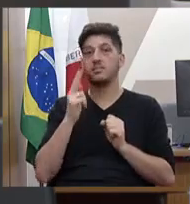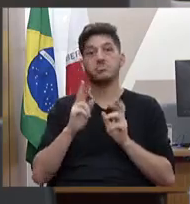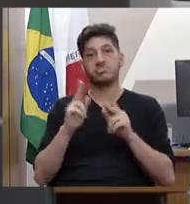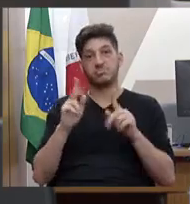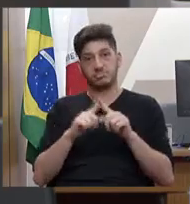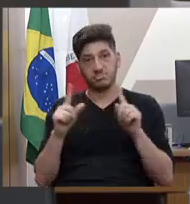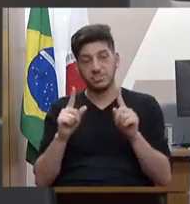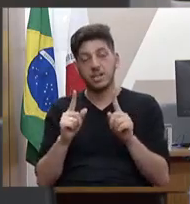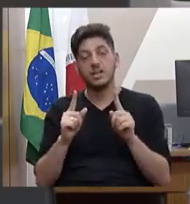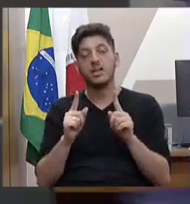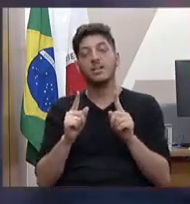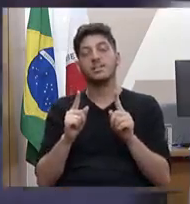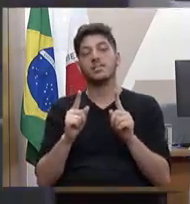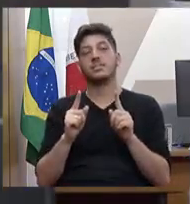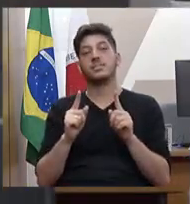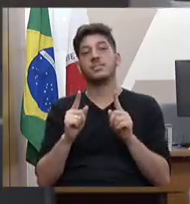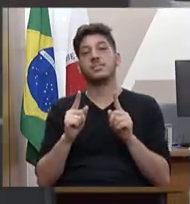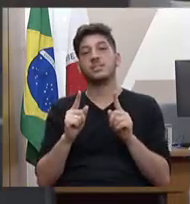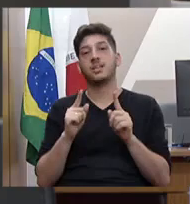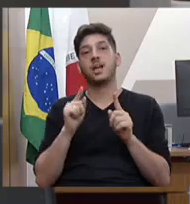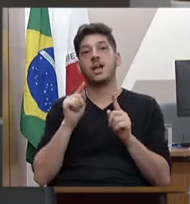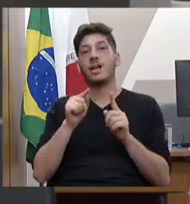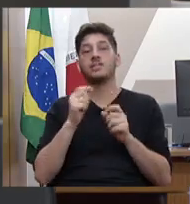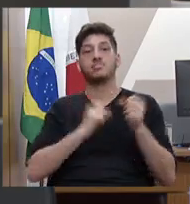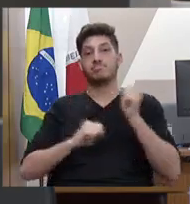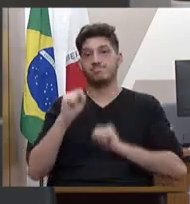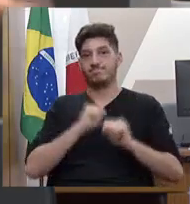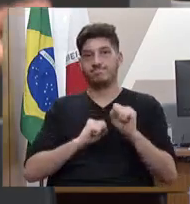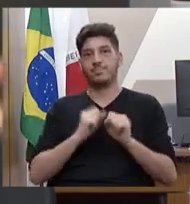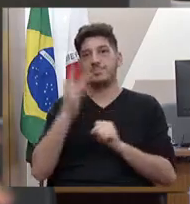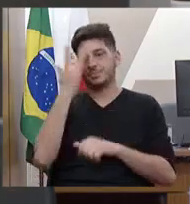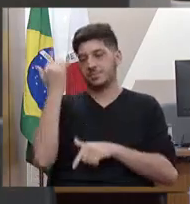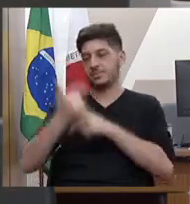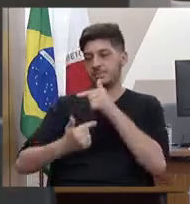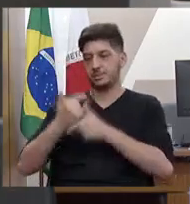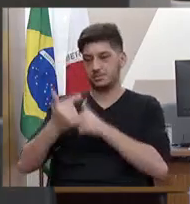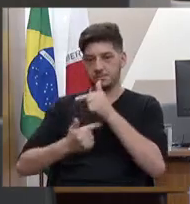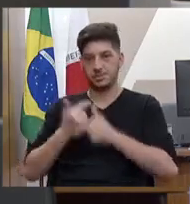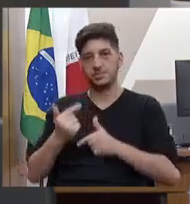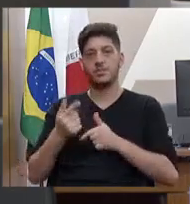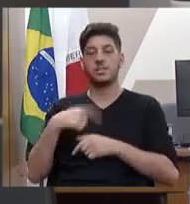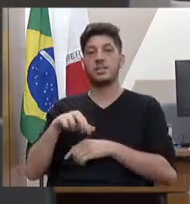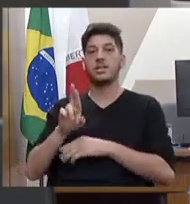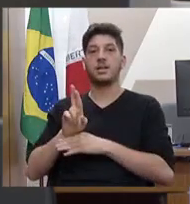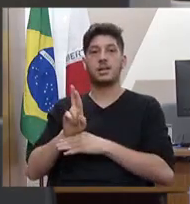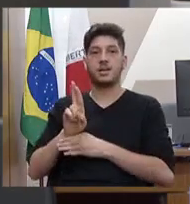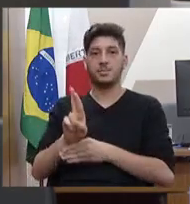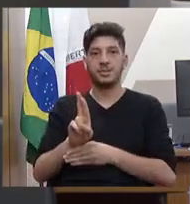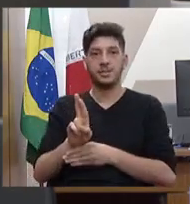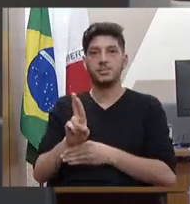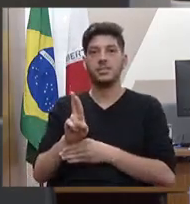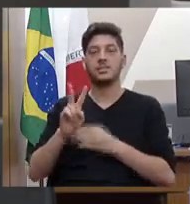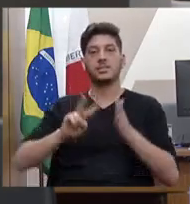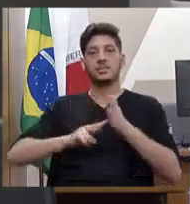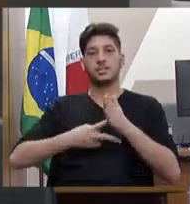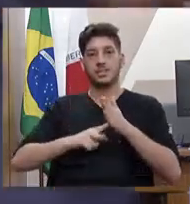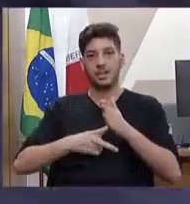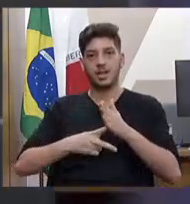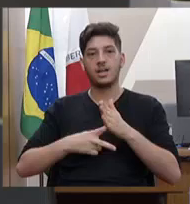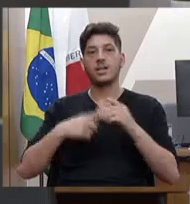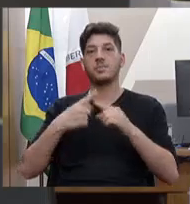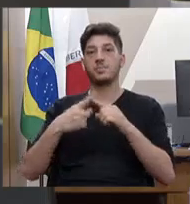é essa essa aproximação do trabalhador que no caso está representada pelo seu Sindicato de levar